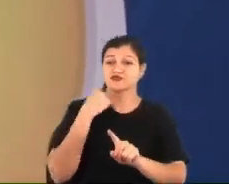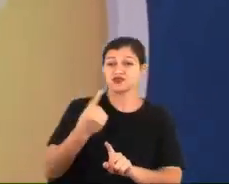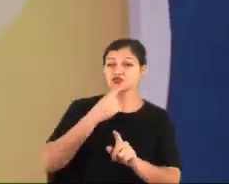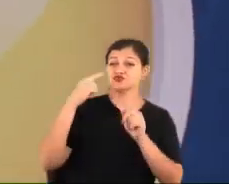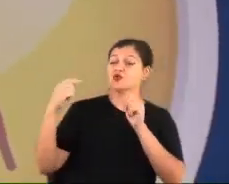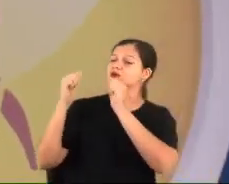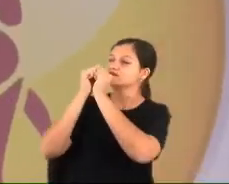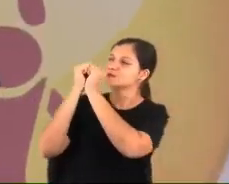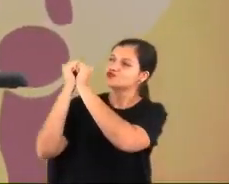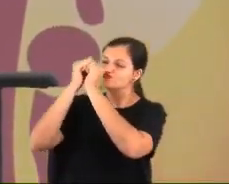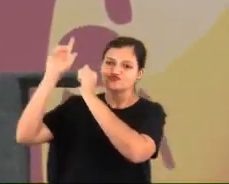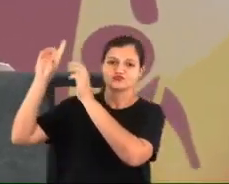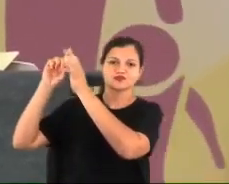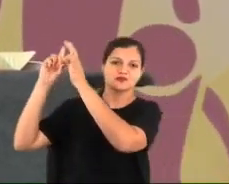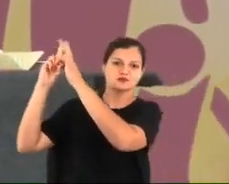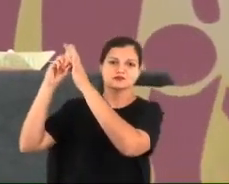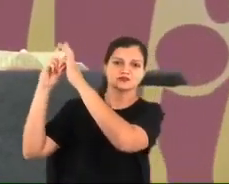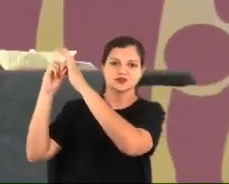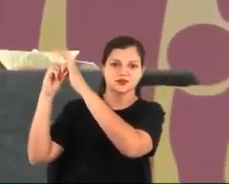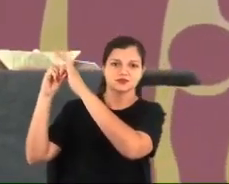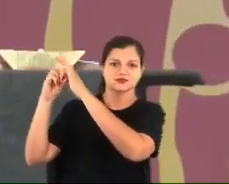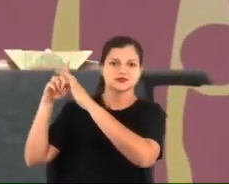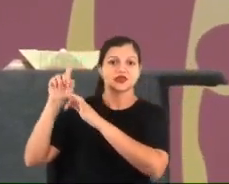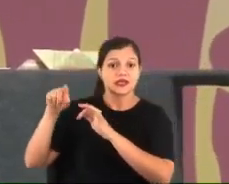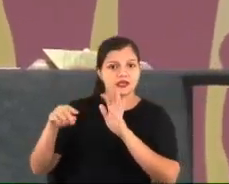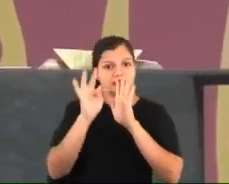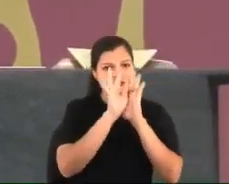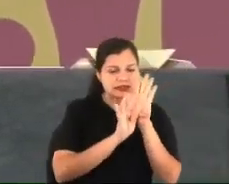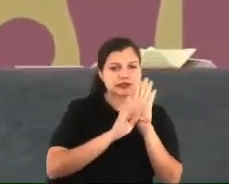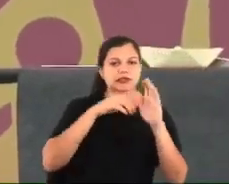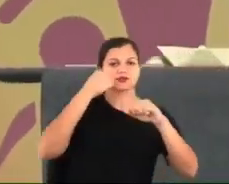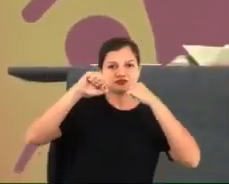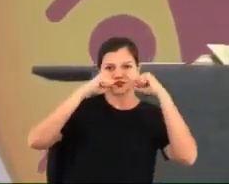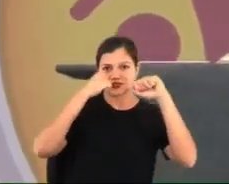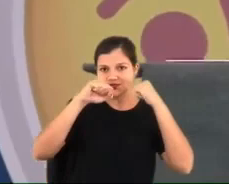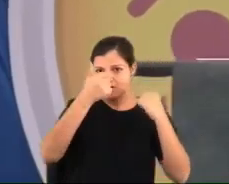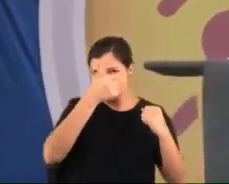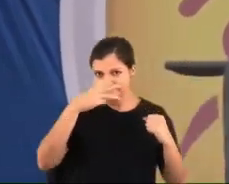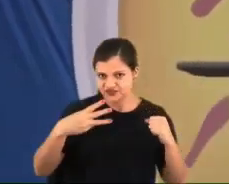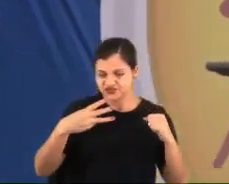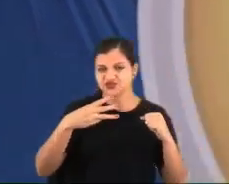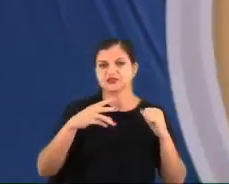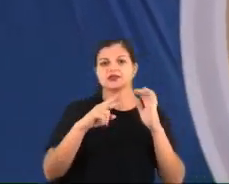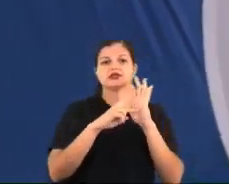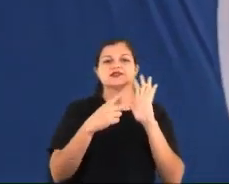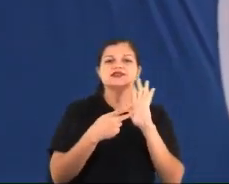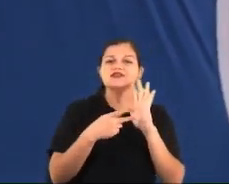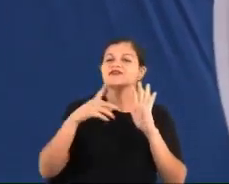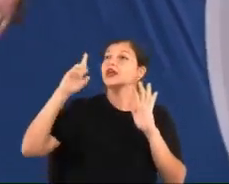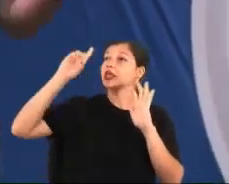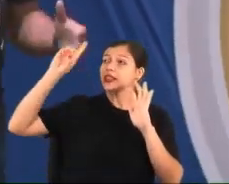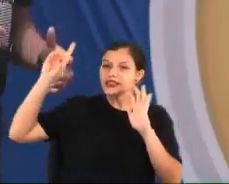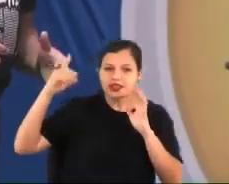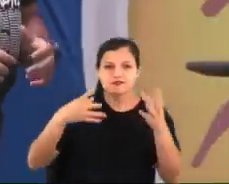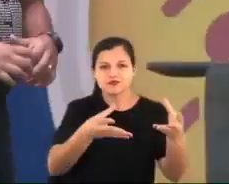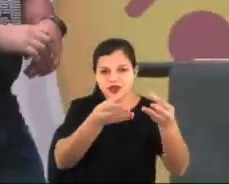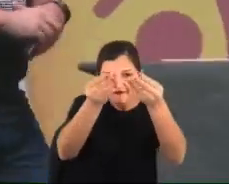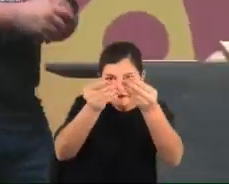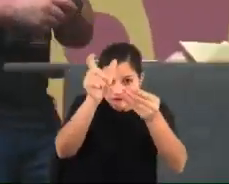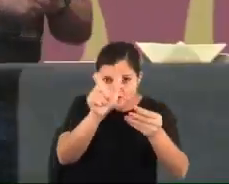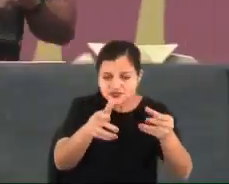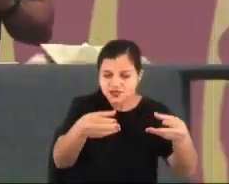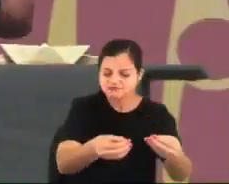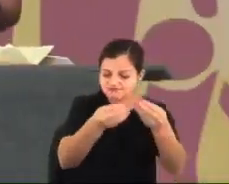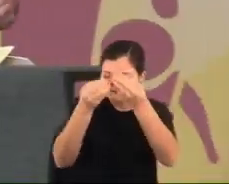que depois de caminhar num deserto com as suas ovelhas, ele te coloca num lugar tranquilo e te abraça. Imagina uma